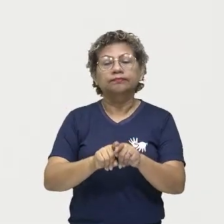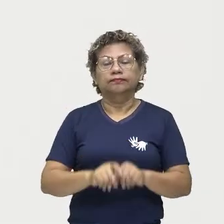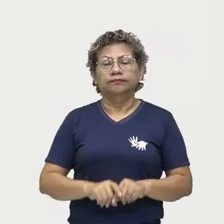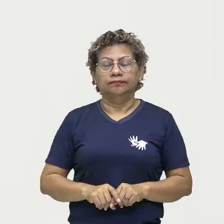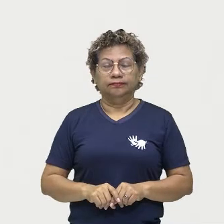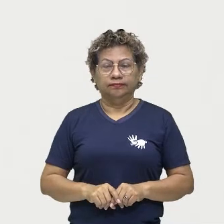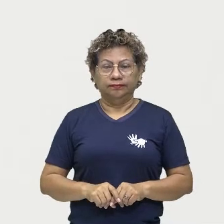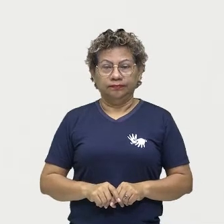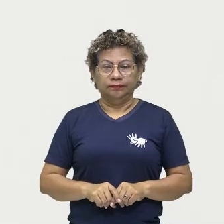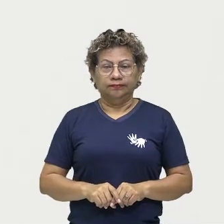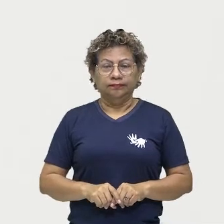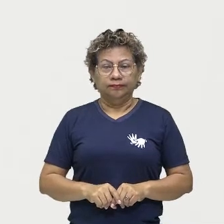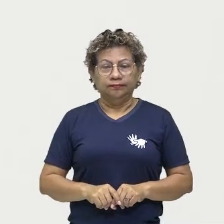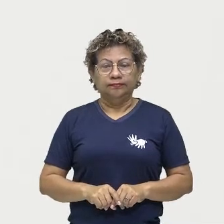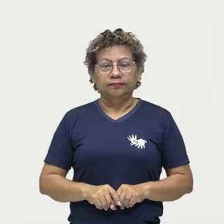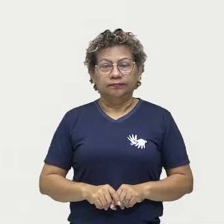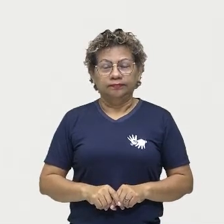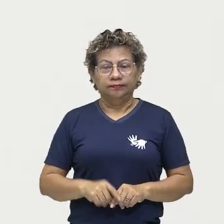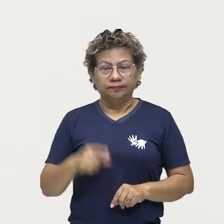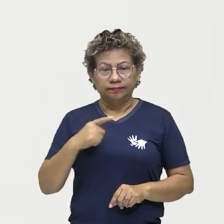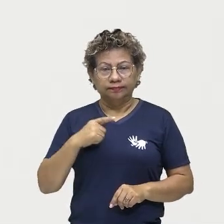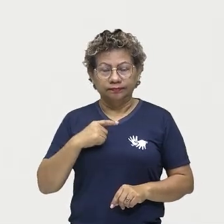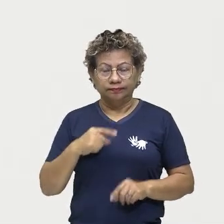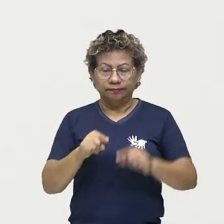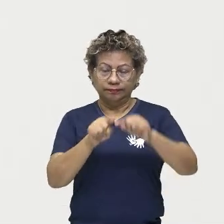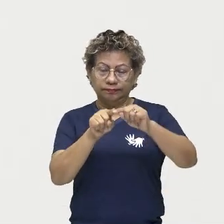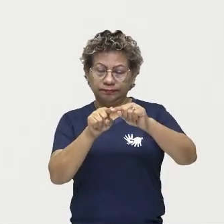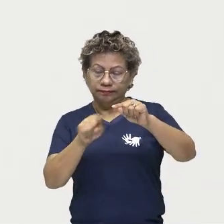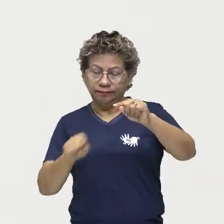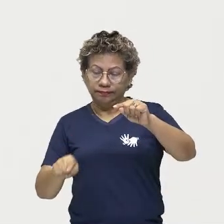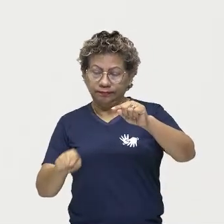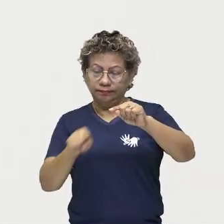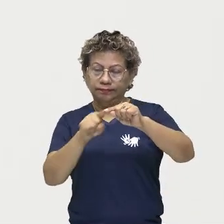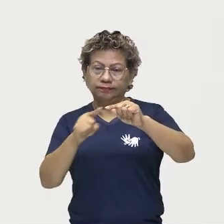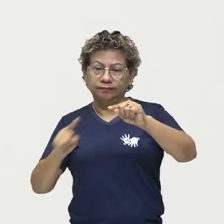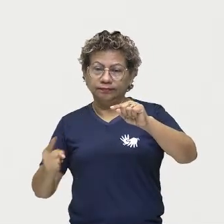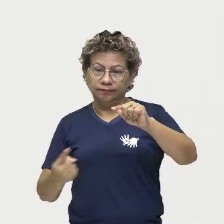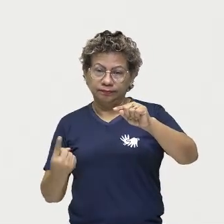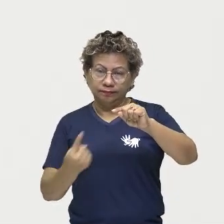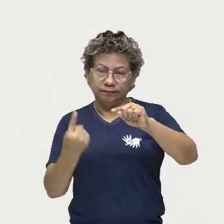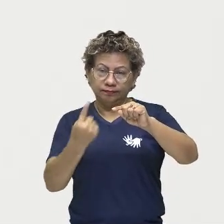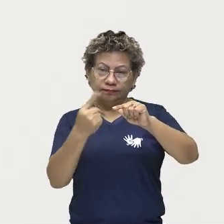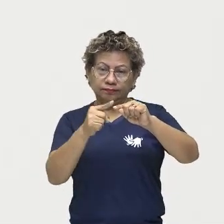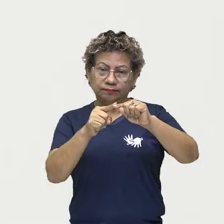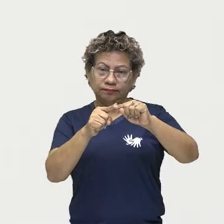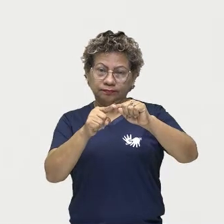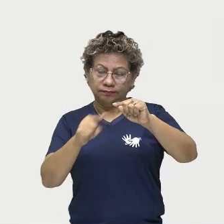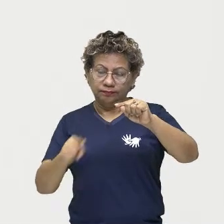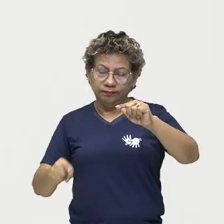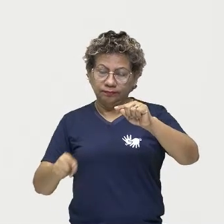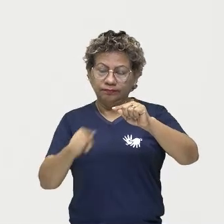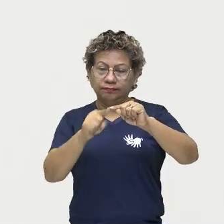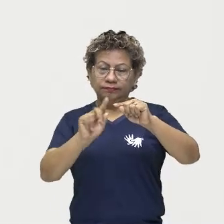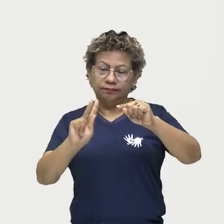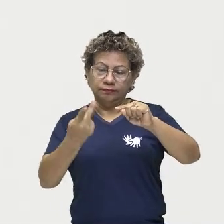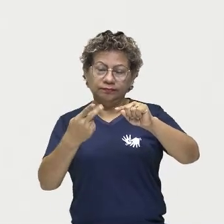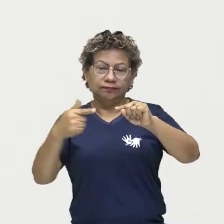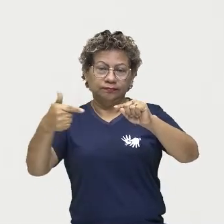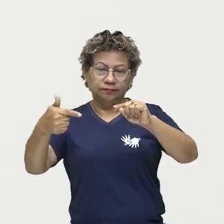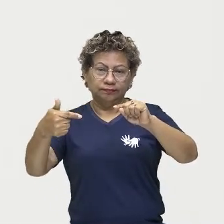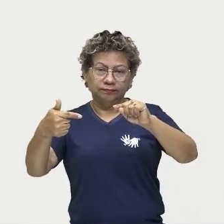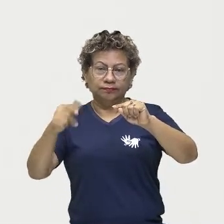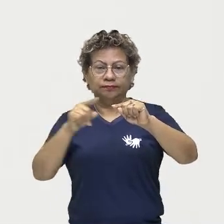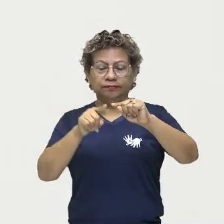BC, e vamos determinar a segunda altura que estamos chamando de H2. Então, ó, traçamos